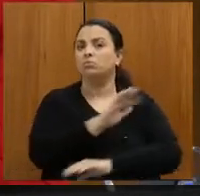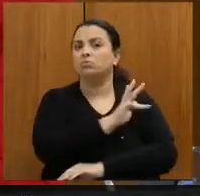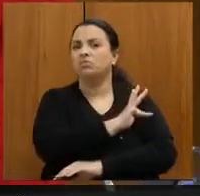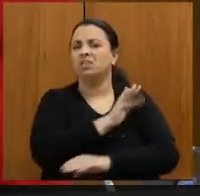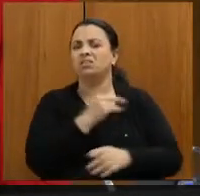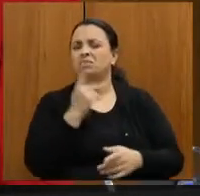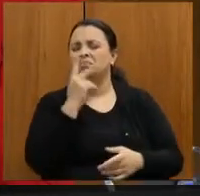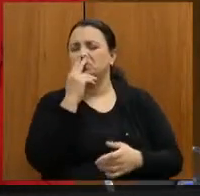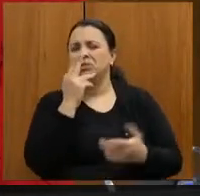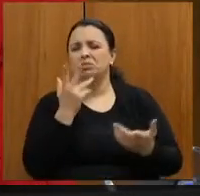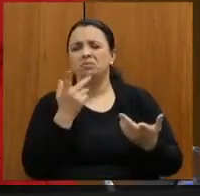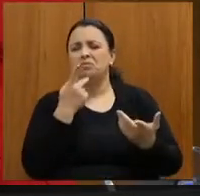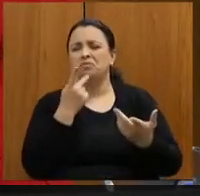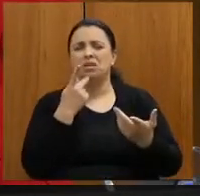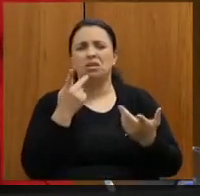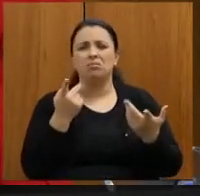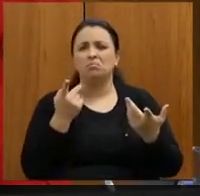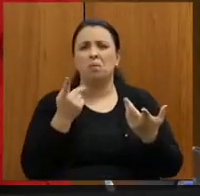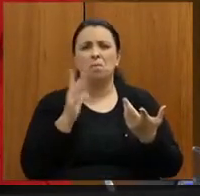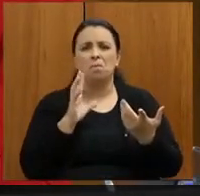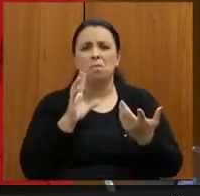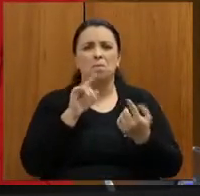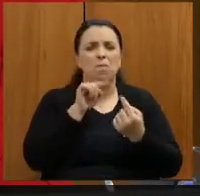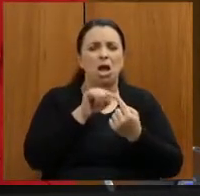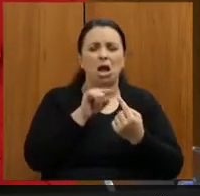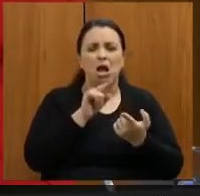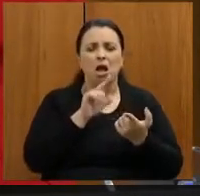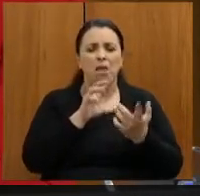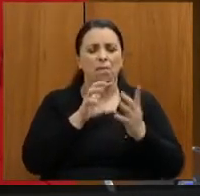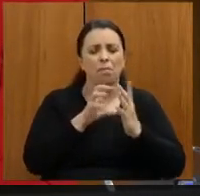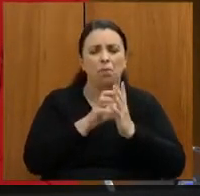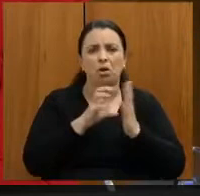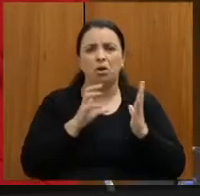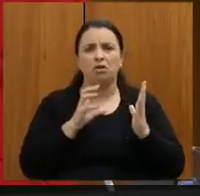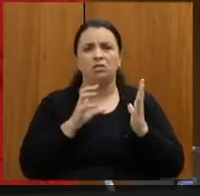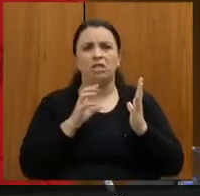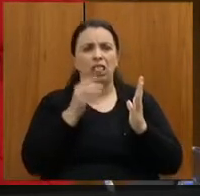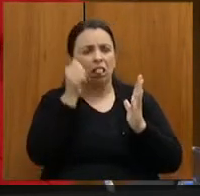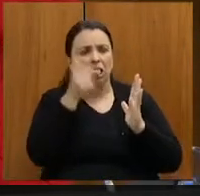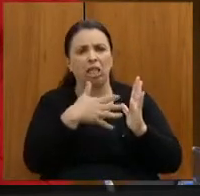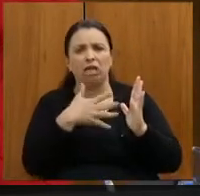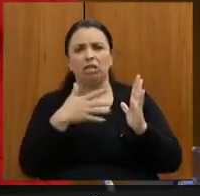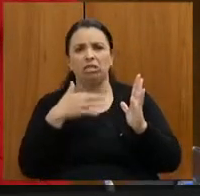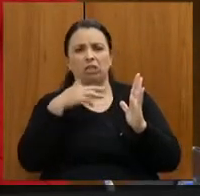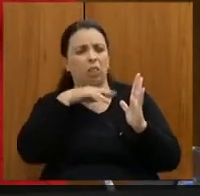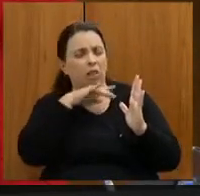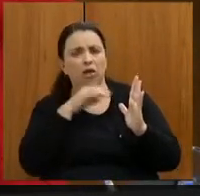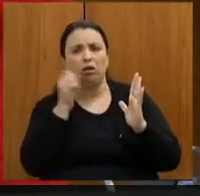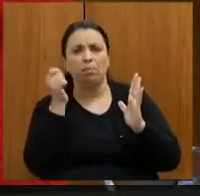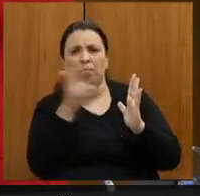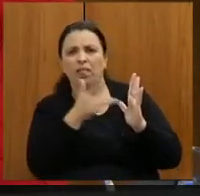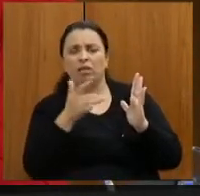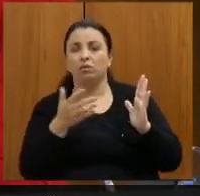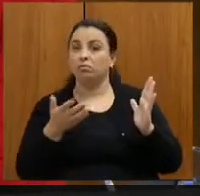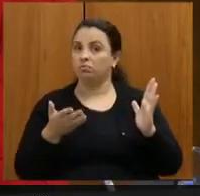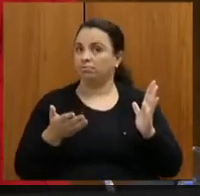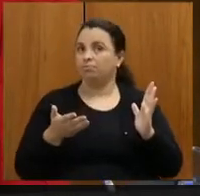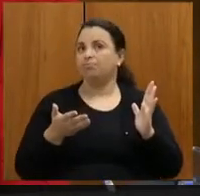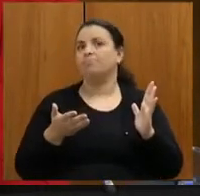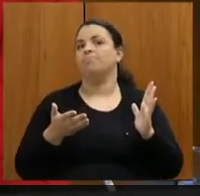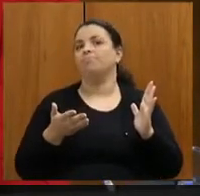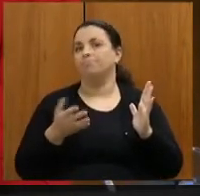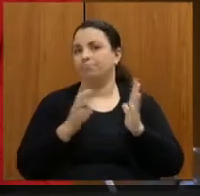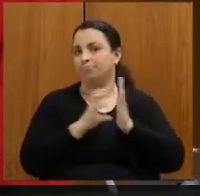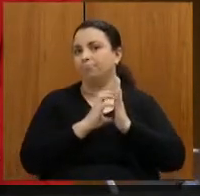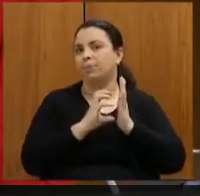é responsabilizando e depreciando um partido político Então eu queria lembrar a todos que